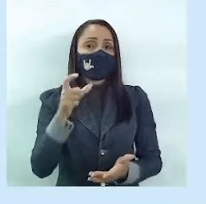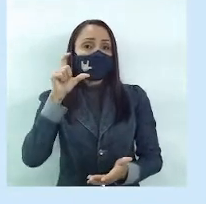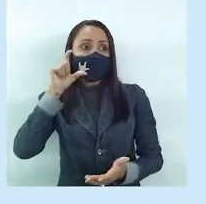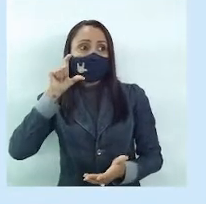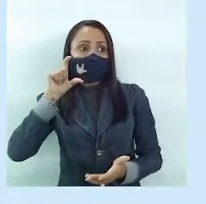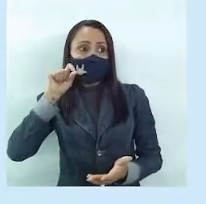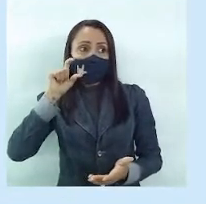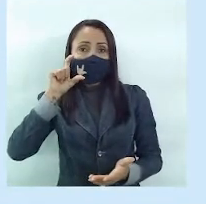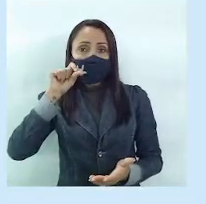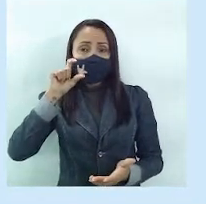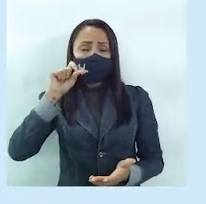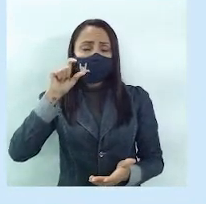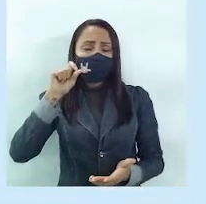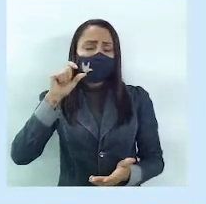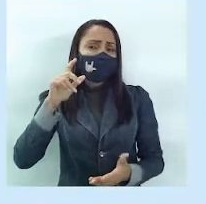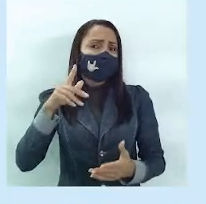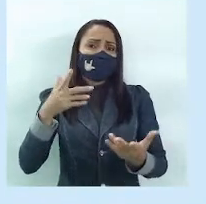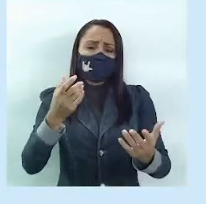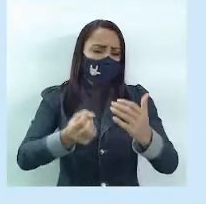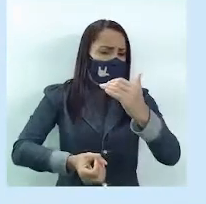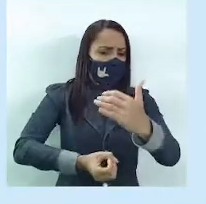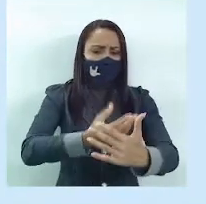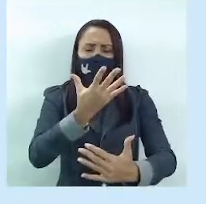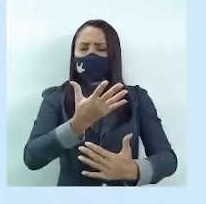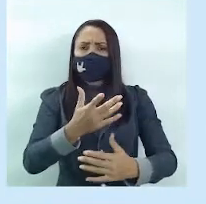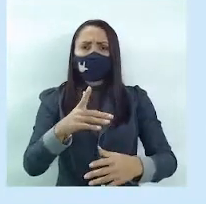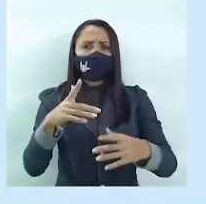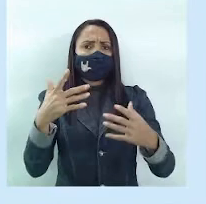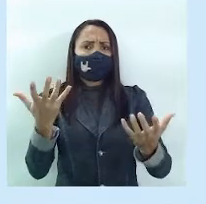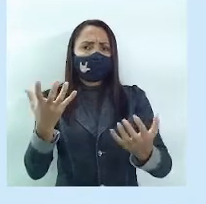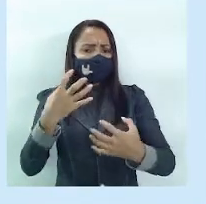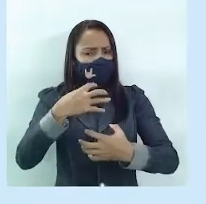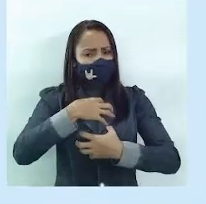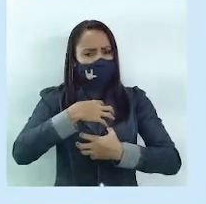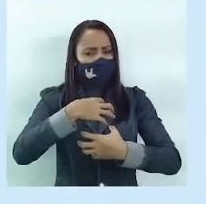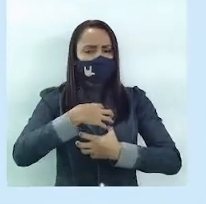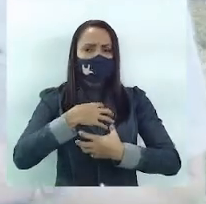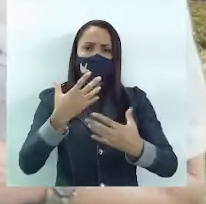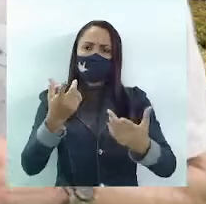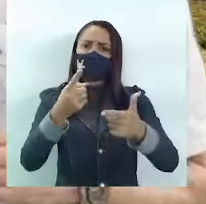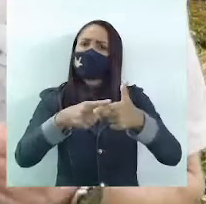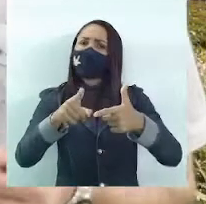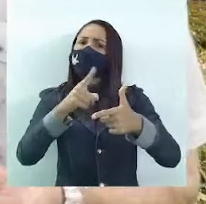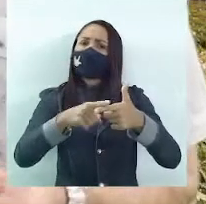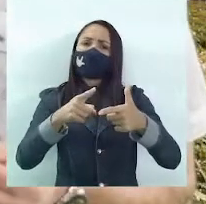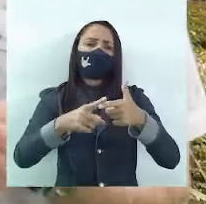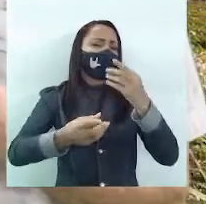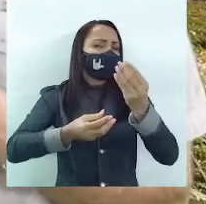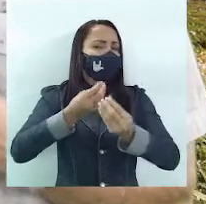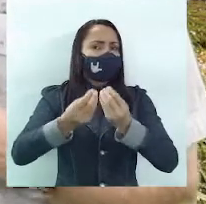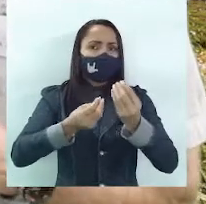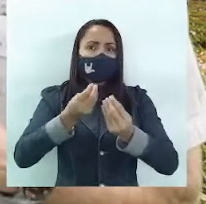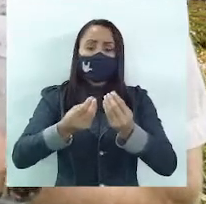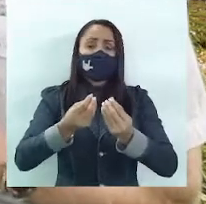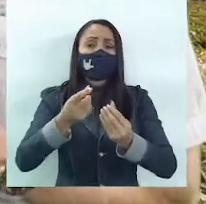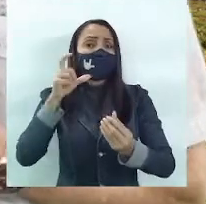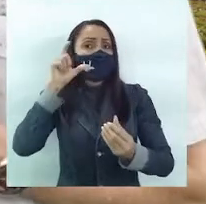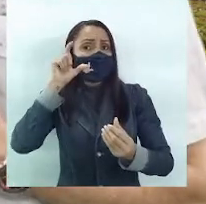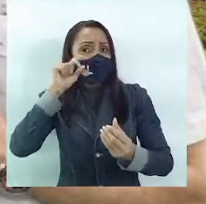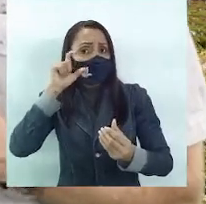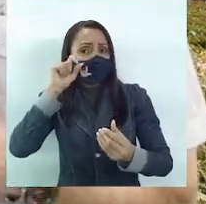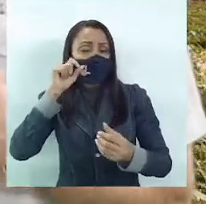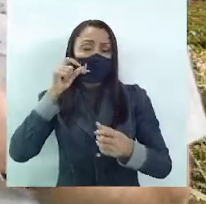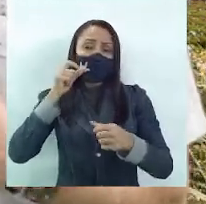Isso como é que ocorre? Como é que ela surge? Quais são os sintomas e como evitar esse problema, né? Isso, então, assim, a cárie ela é uma